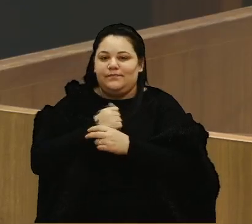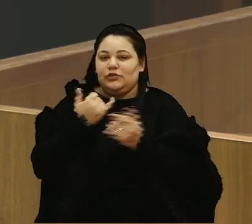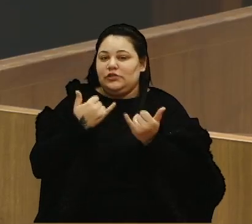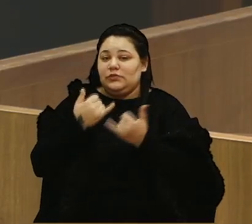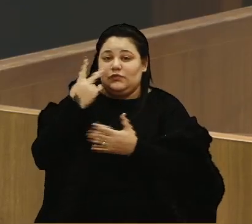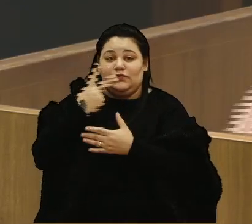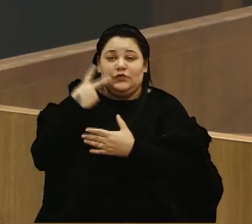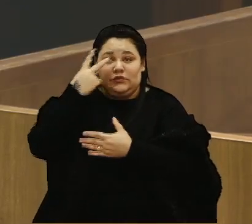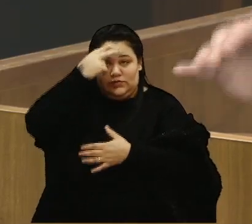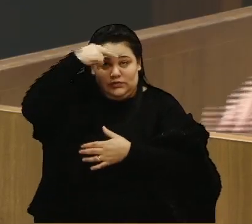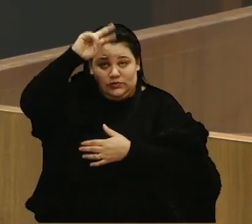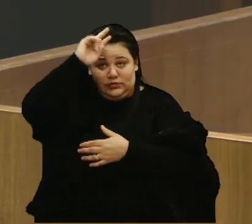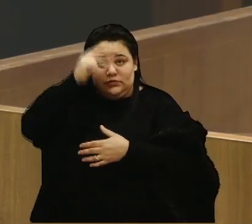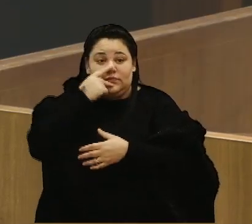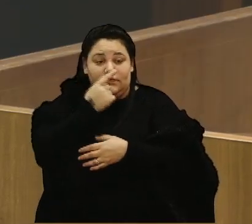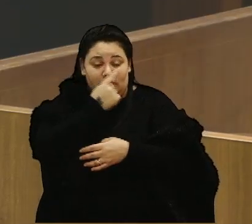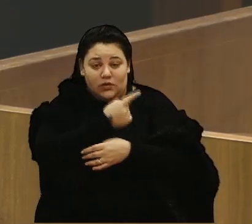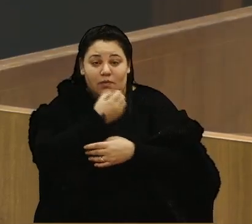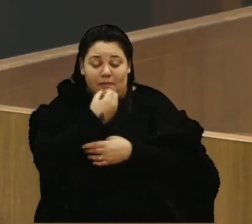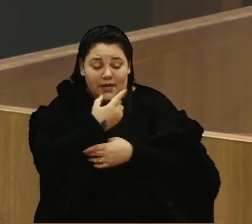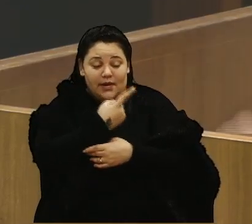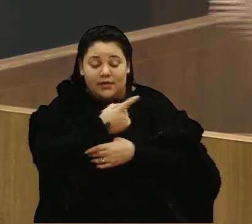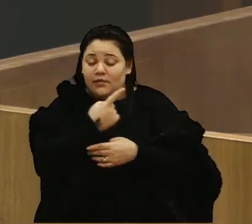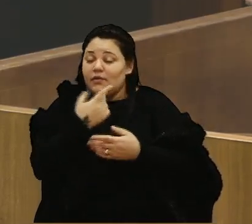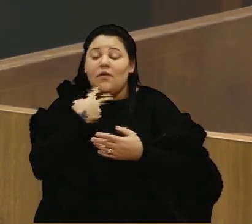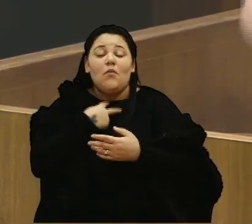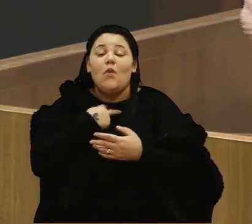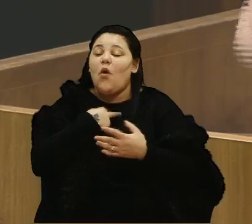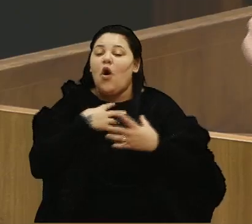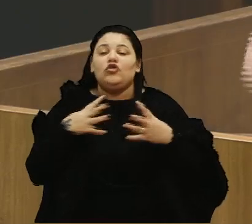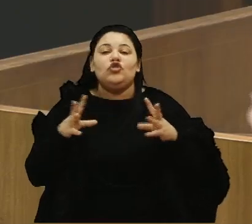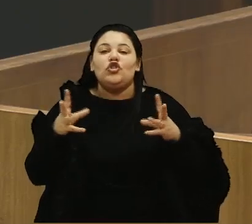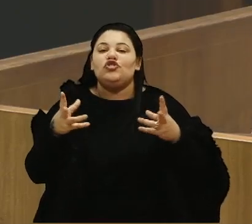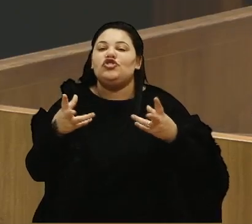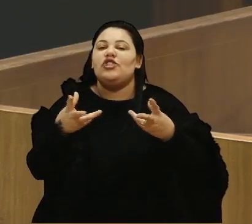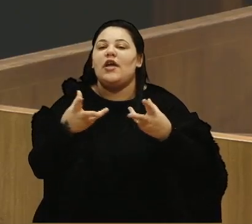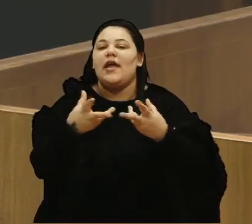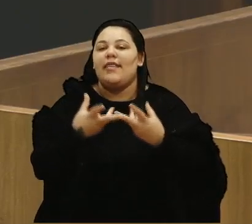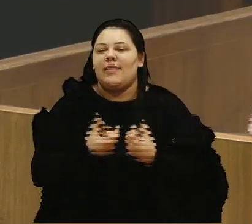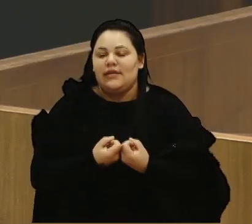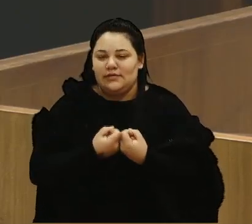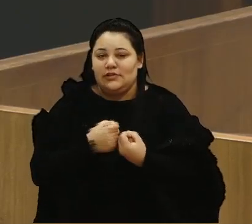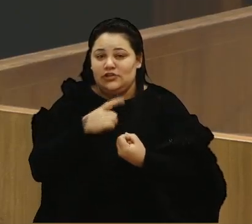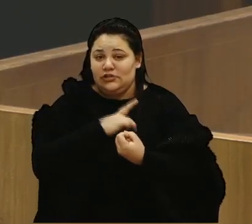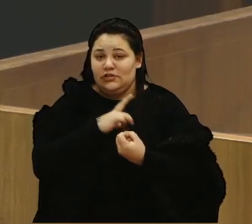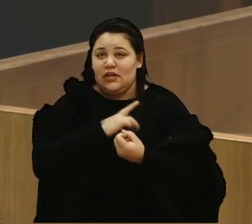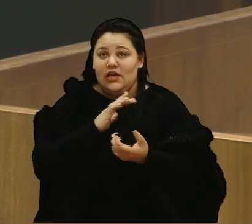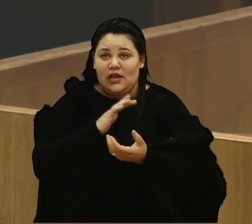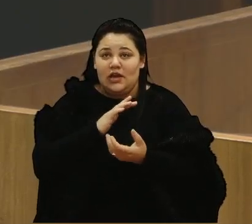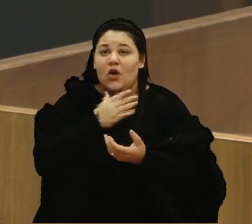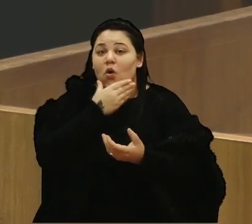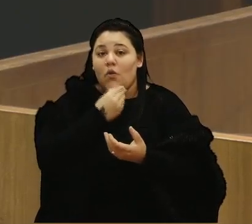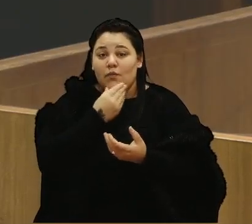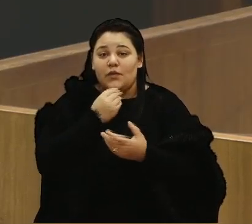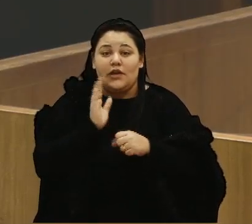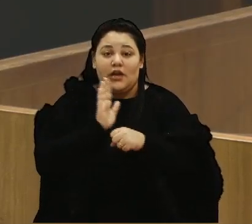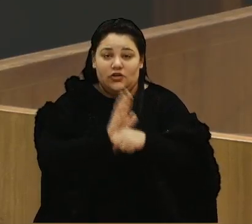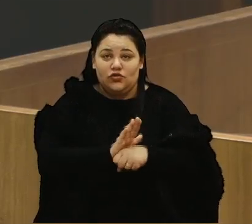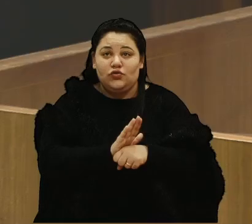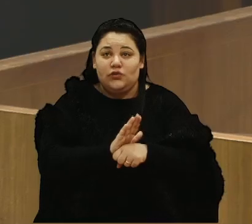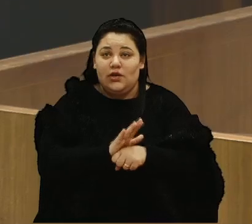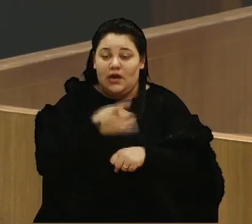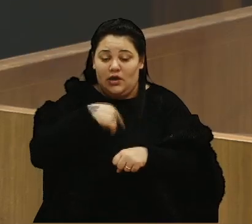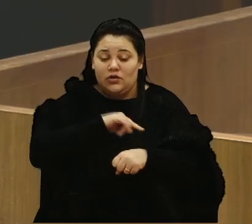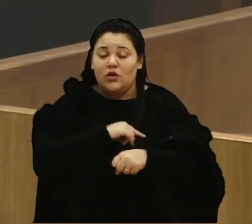Rosa comentou muito bem, não podemos generalizar, e vereador Edson, eu sei que aqui nós temos homens que são aliados da nossa luta, sim. Não acho que são todos